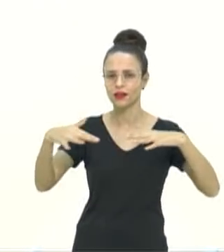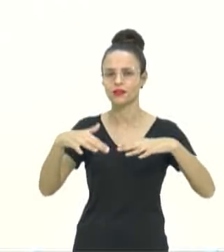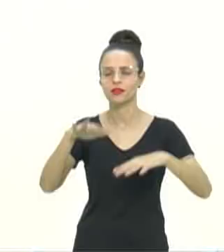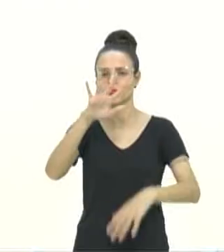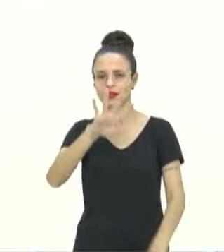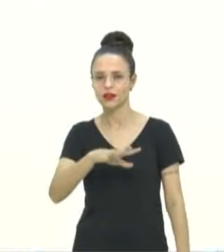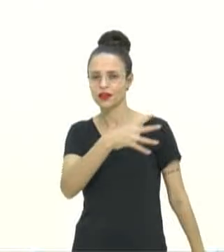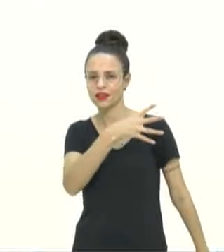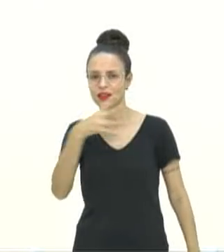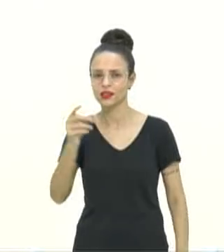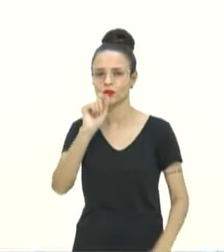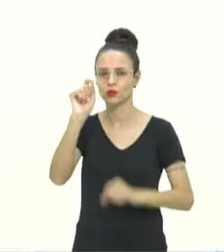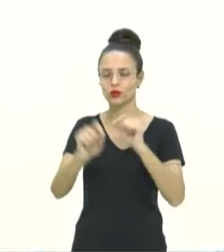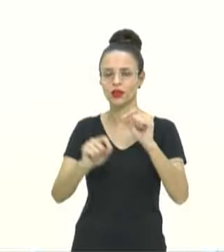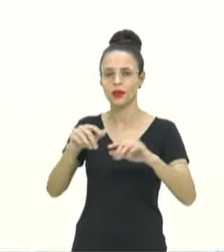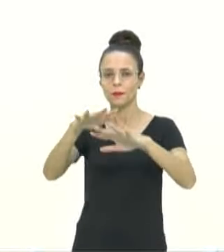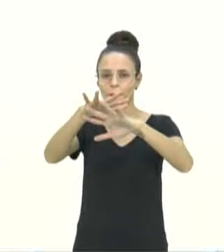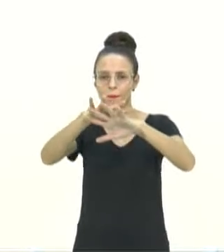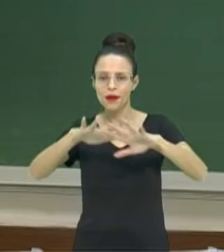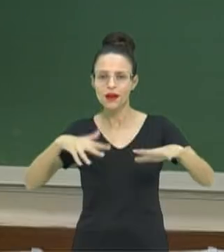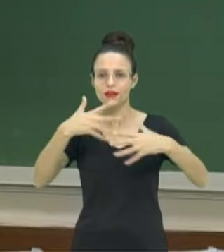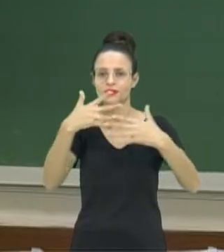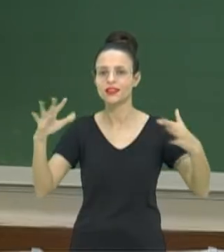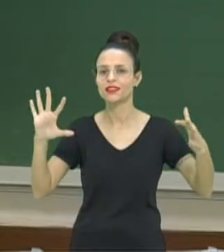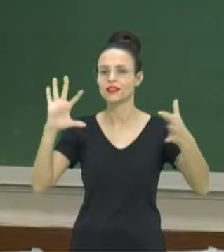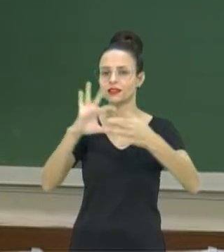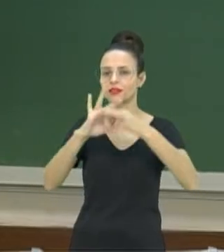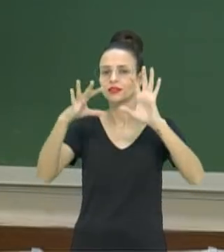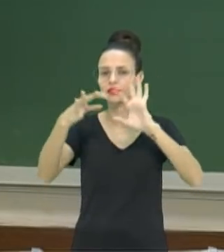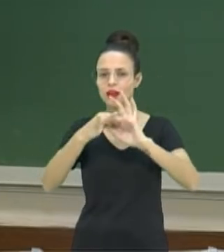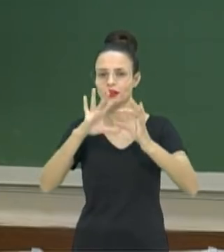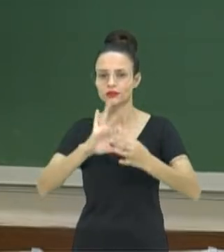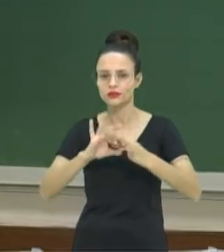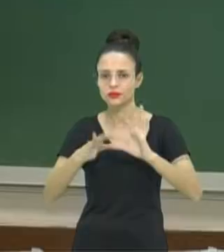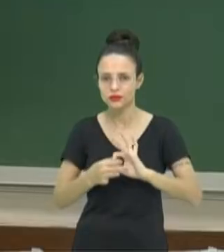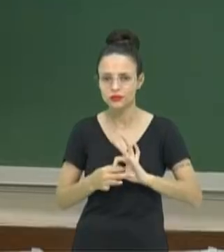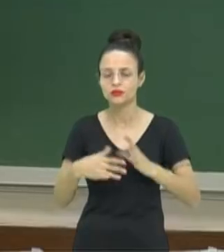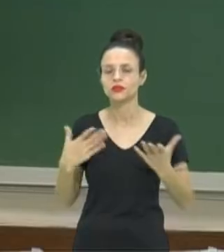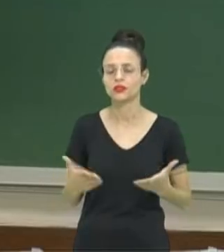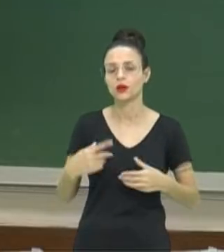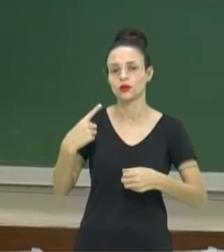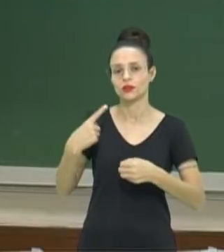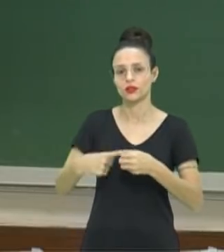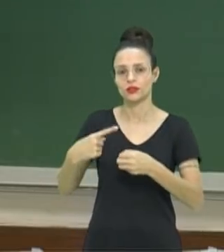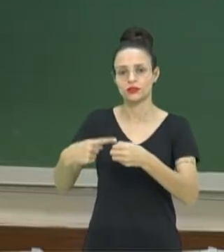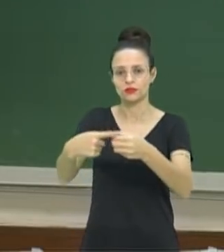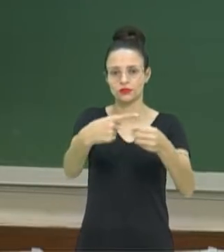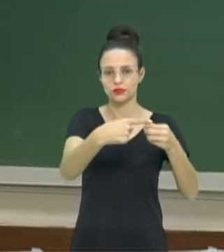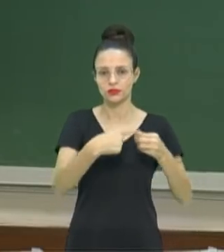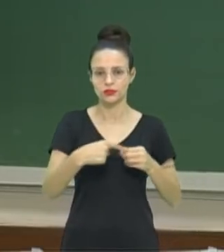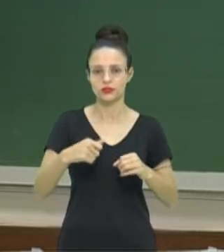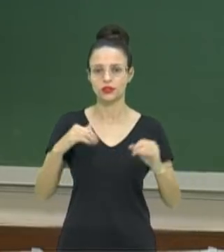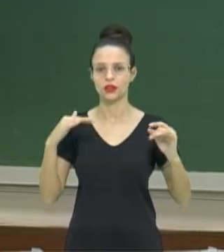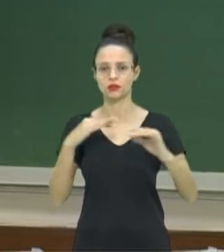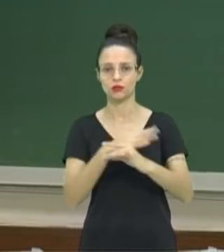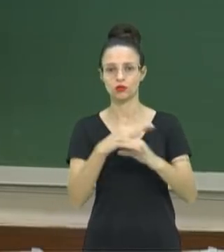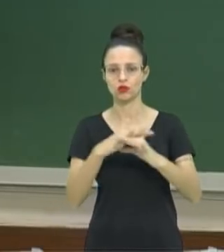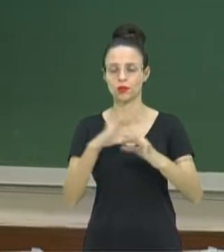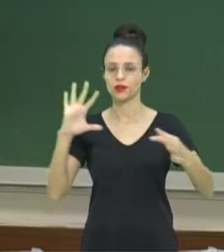é justamente para dar aquela ideia de ligação. Então, as cidades, as áreas urbanas